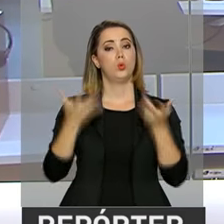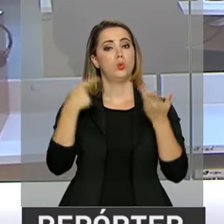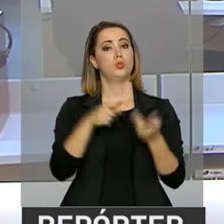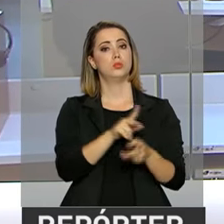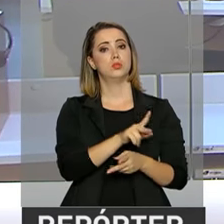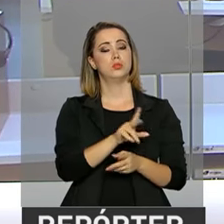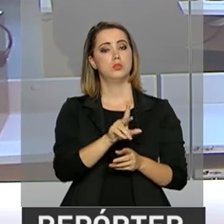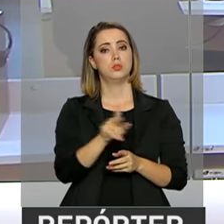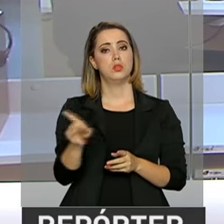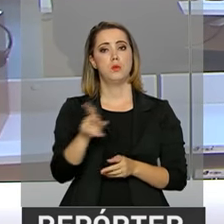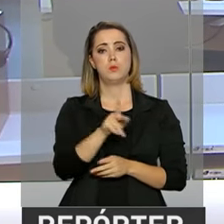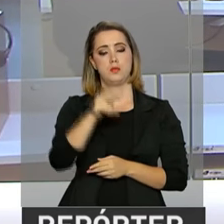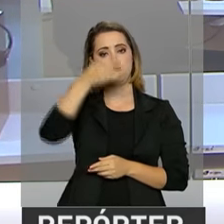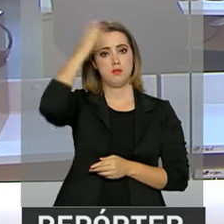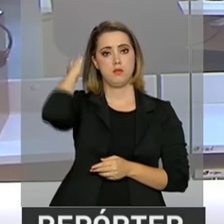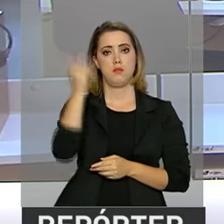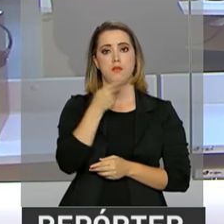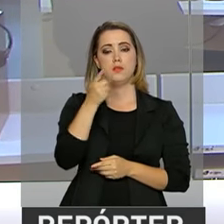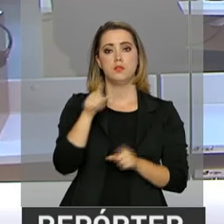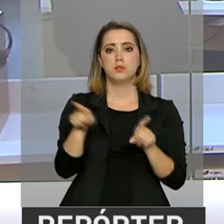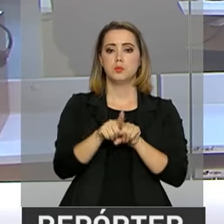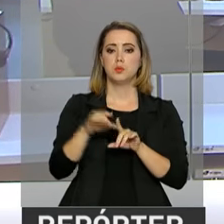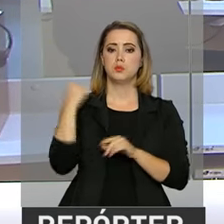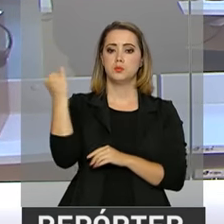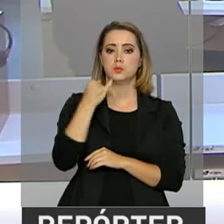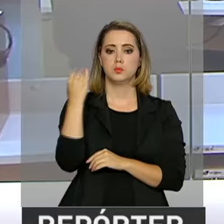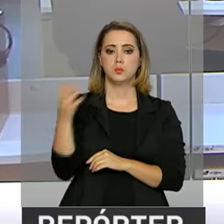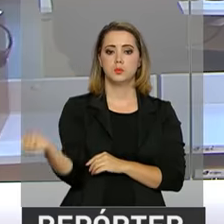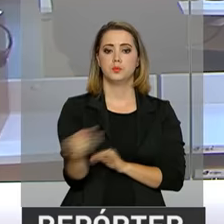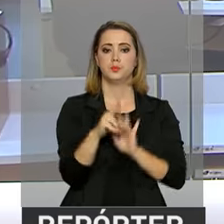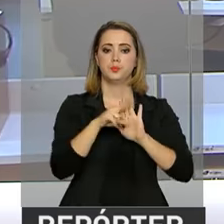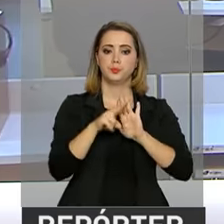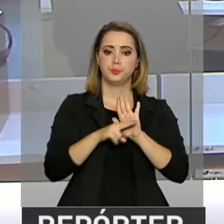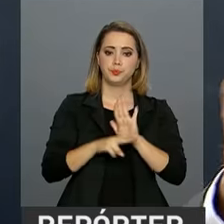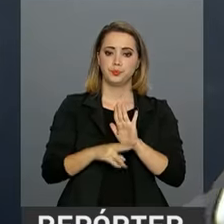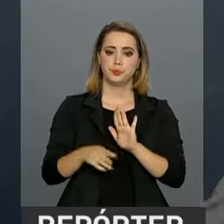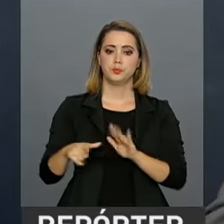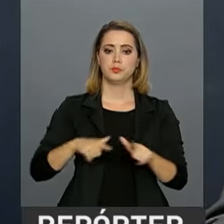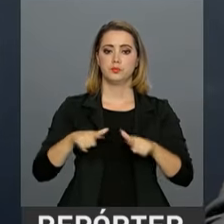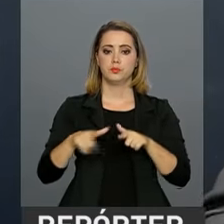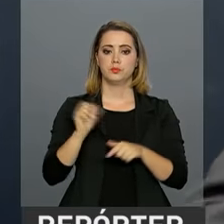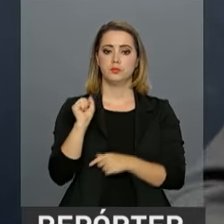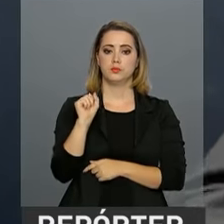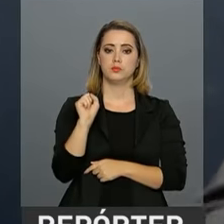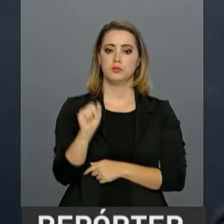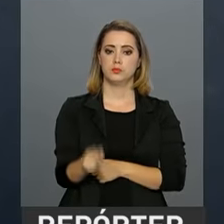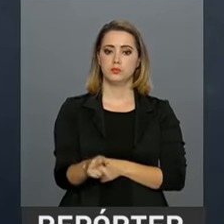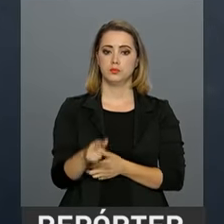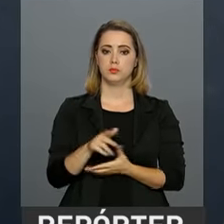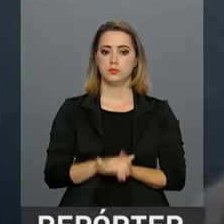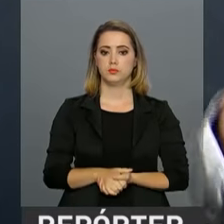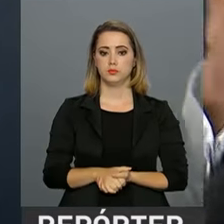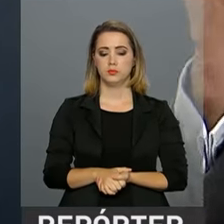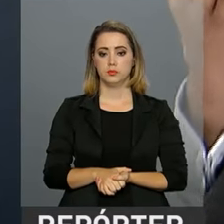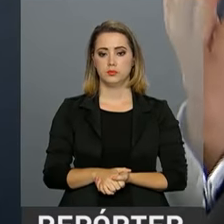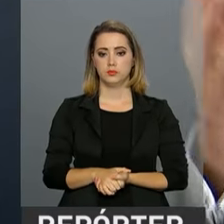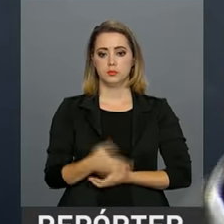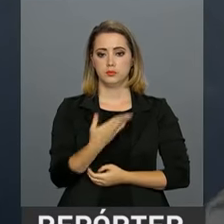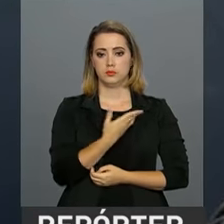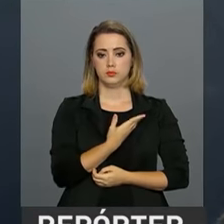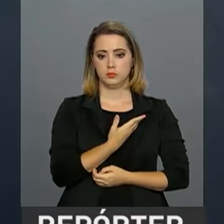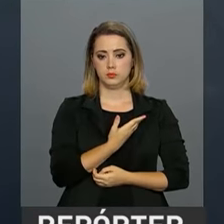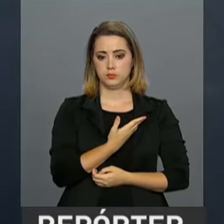Michel Temer falou também sobre a necessidade da reforma da Previdência. A reforma da Previdência, que